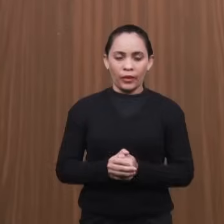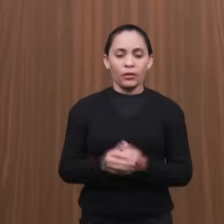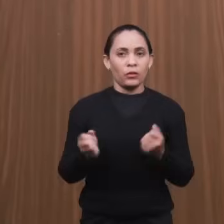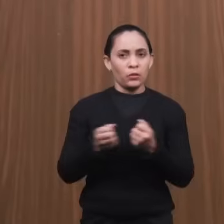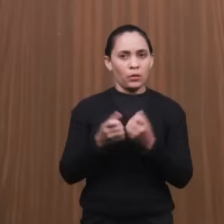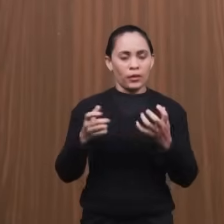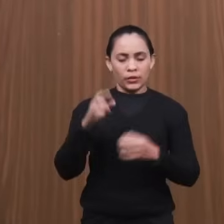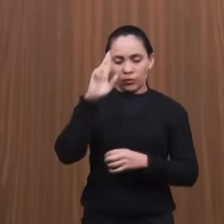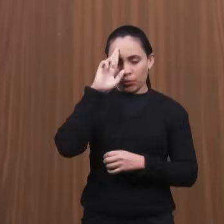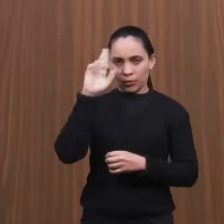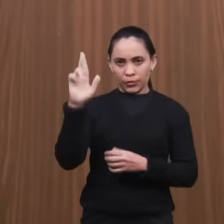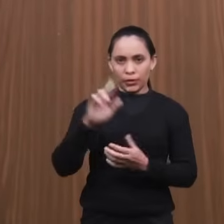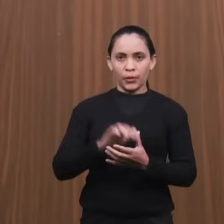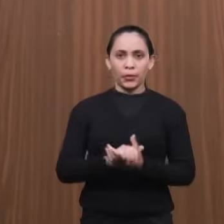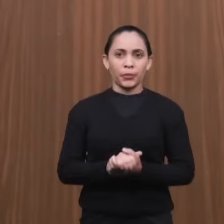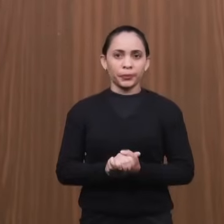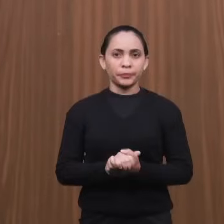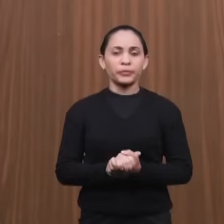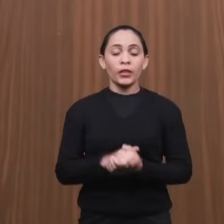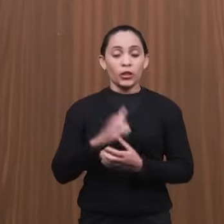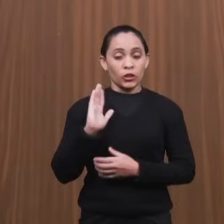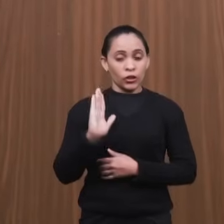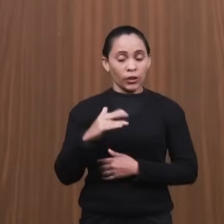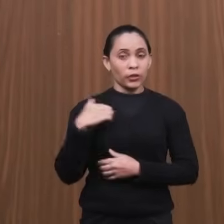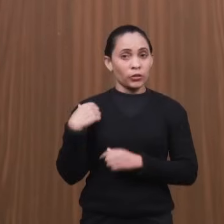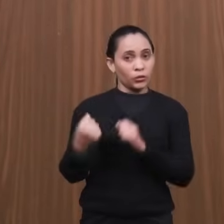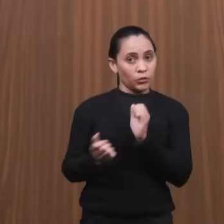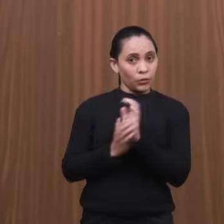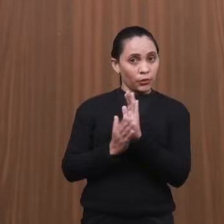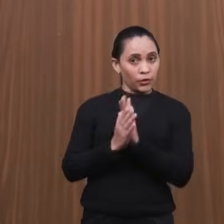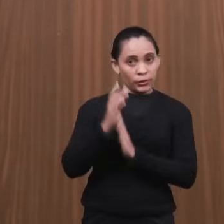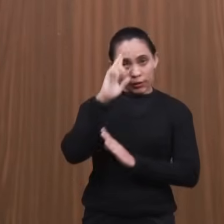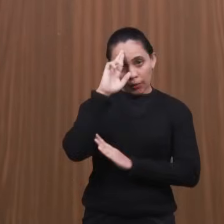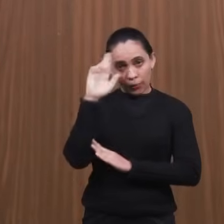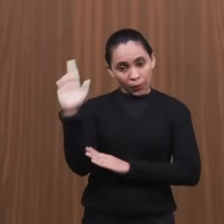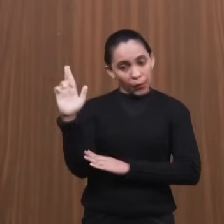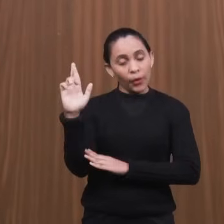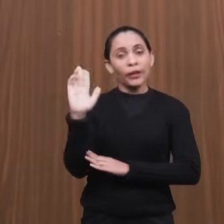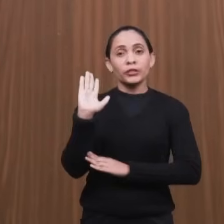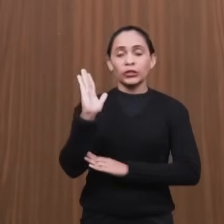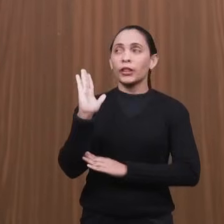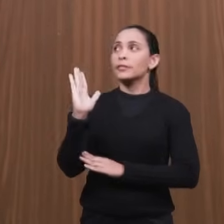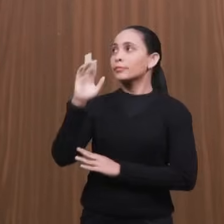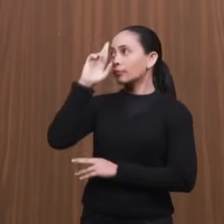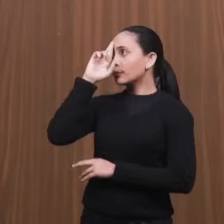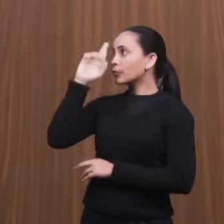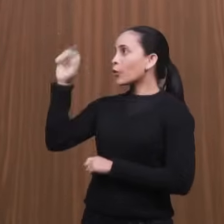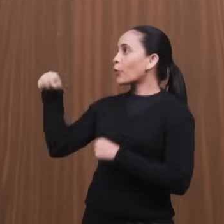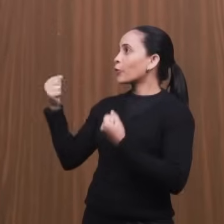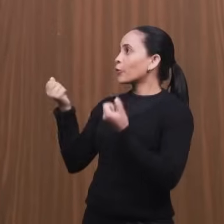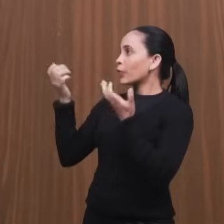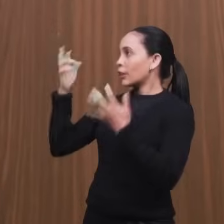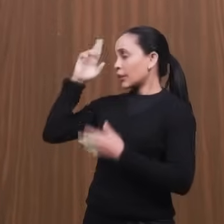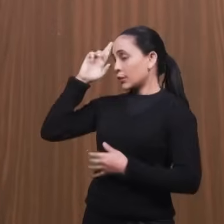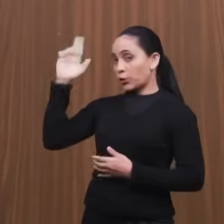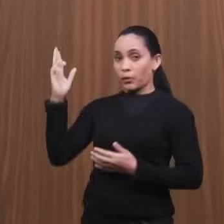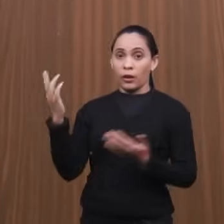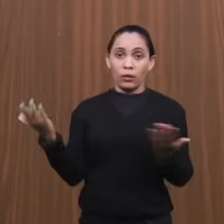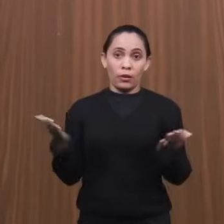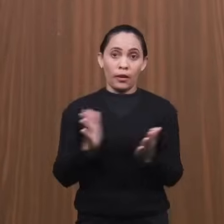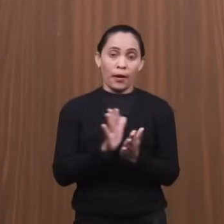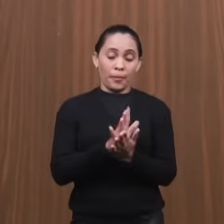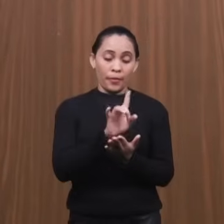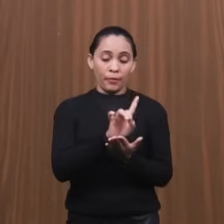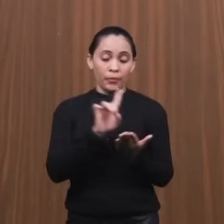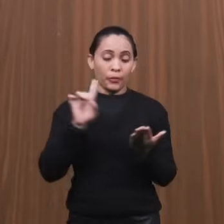Bendito seja o nome do Senhor, meus irmãos, já temos louvado ao Senhor, temos apresentado a Ele a nossa gratidão. Vamos agora à palavra que o Senhor